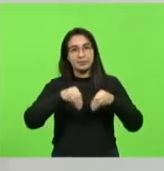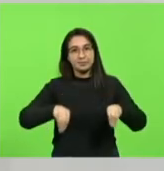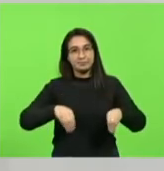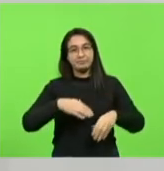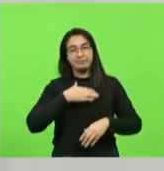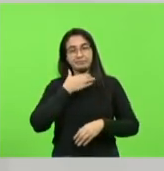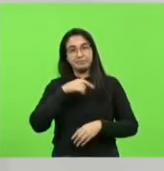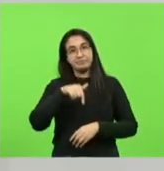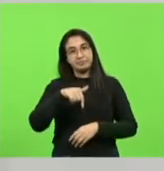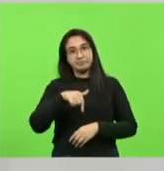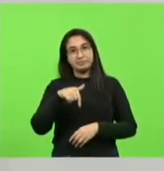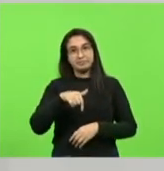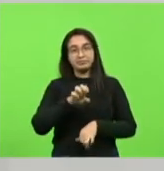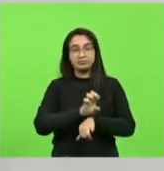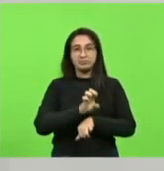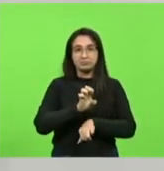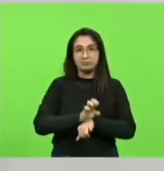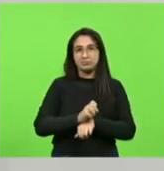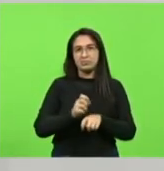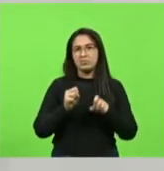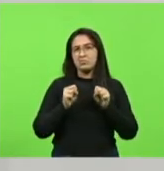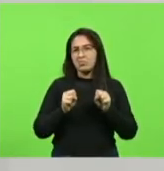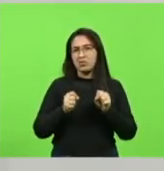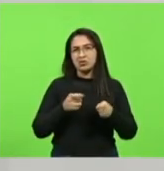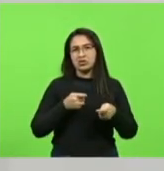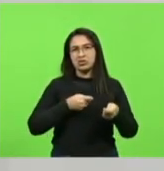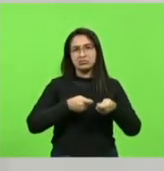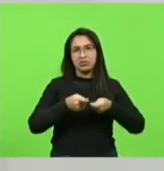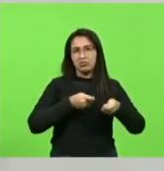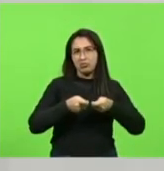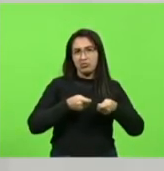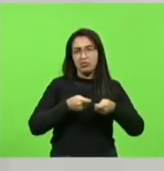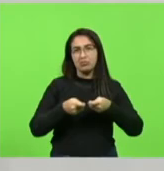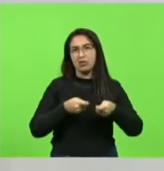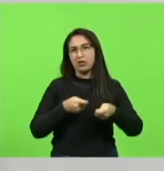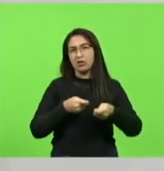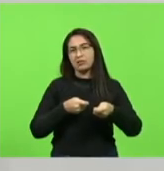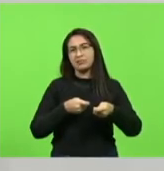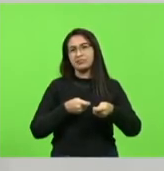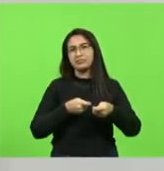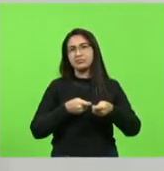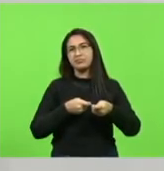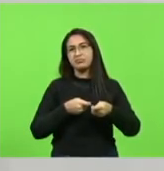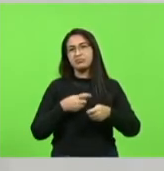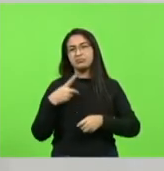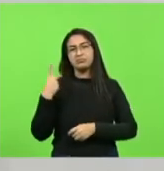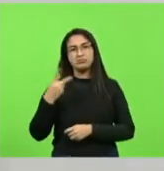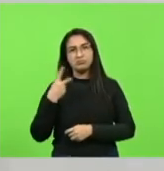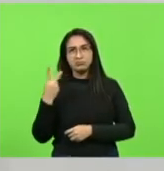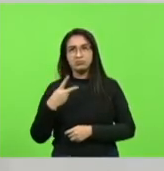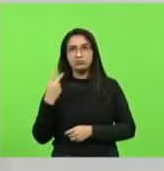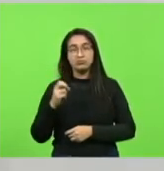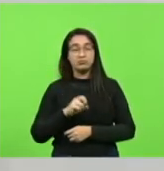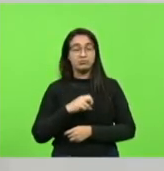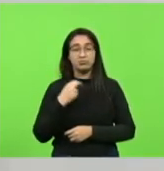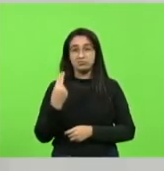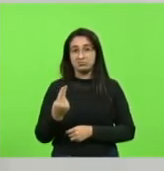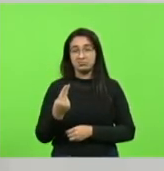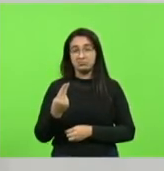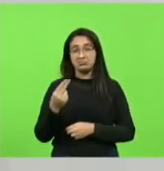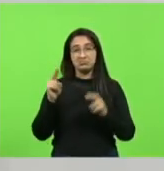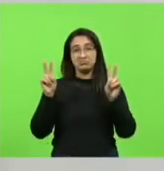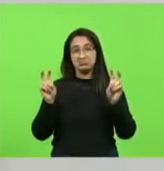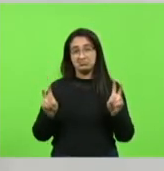sejam elas econômicas, sejam elas políticas ou decorrentes